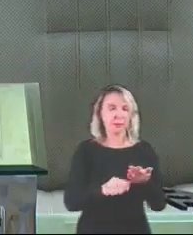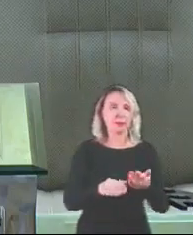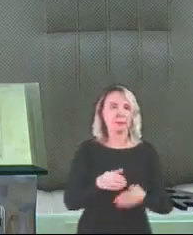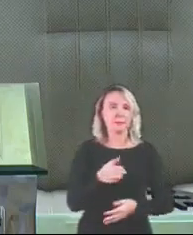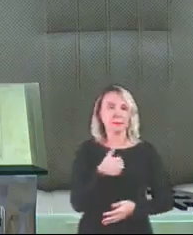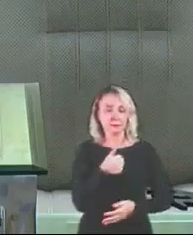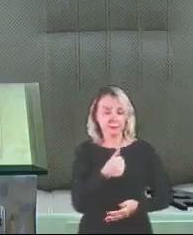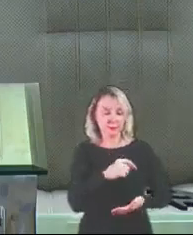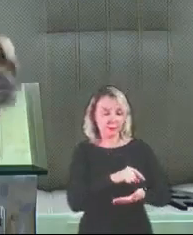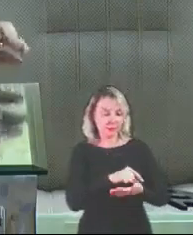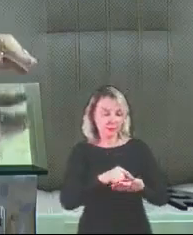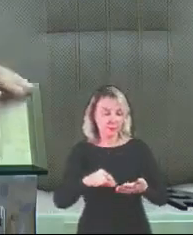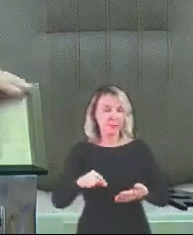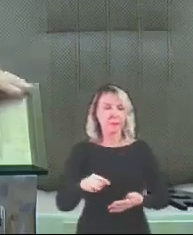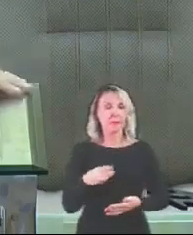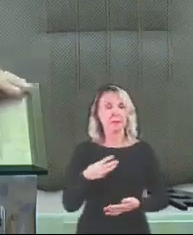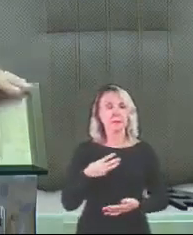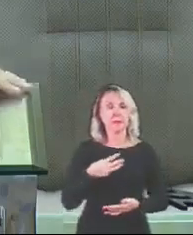versículo 3.